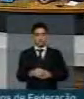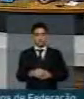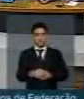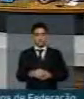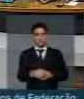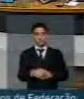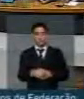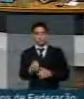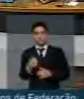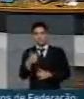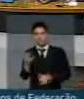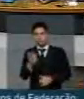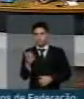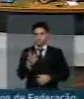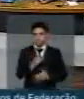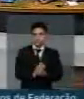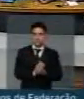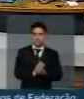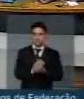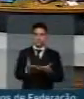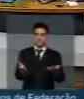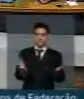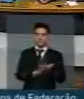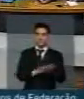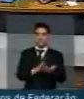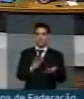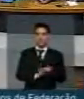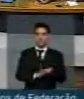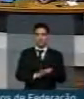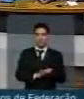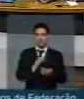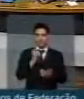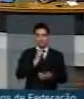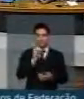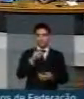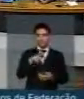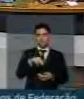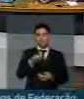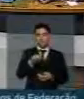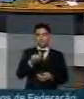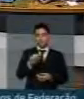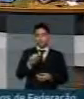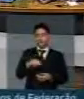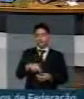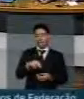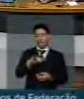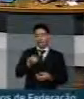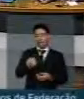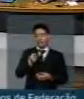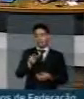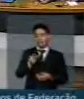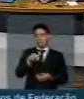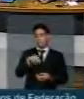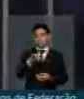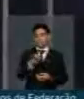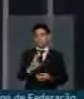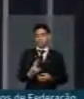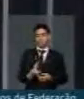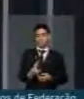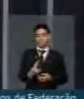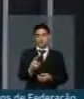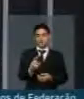Quero cumprimentar e parabenizar o deputado Nelson Marquesan Jr. por essa